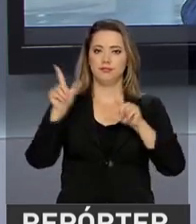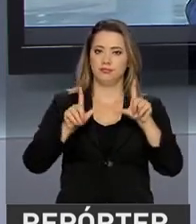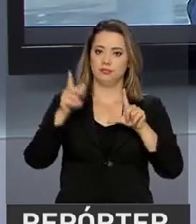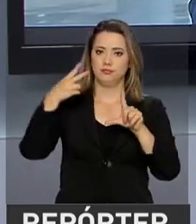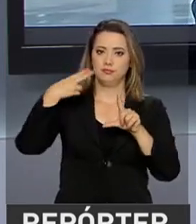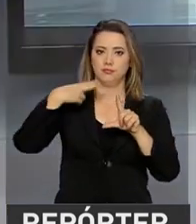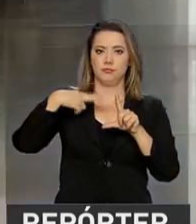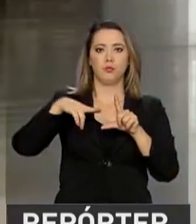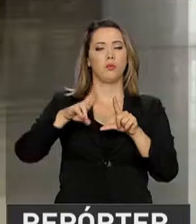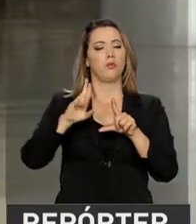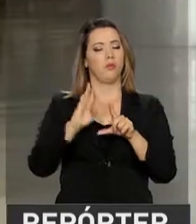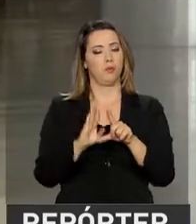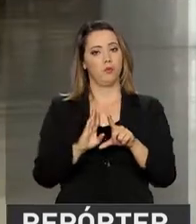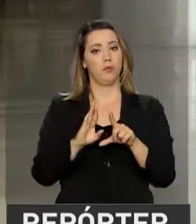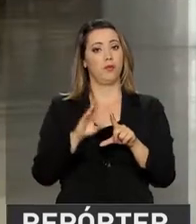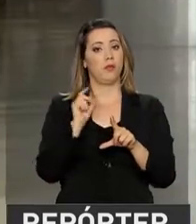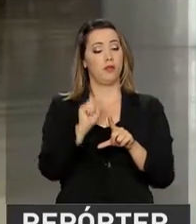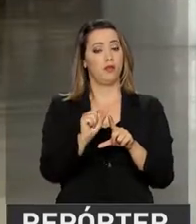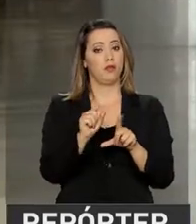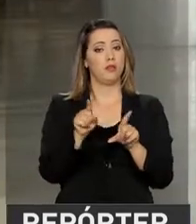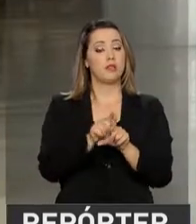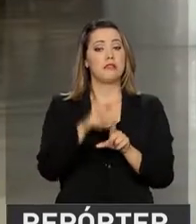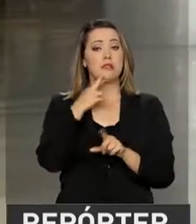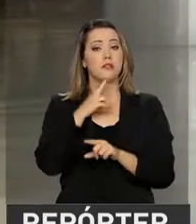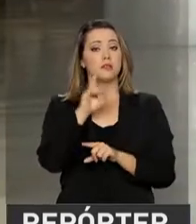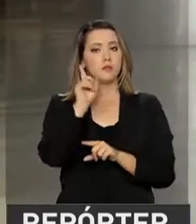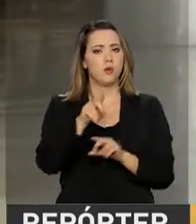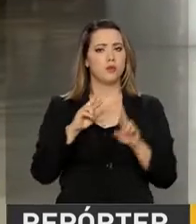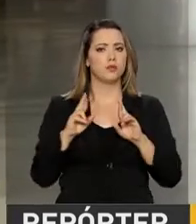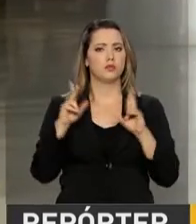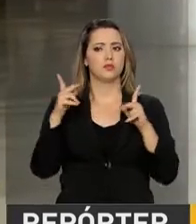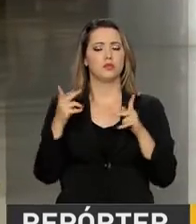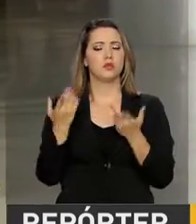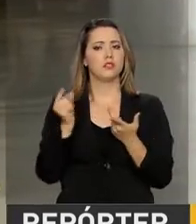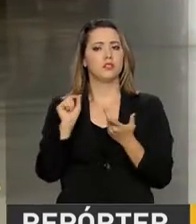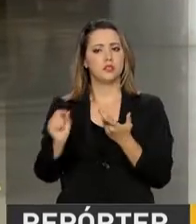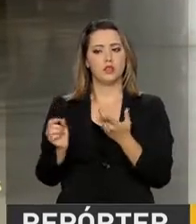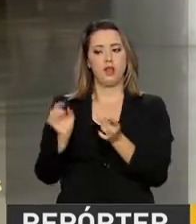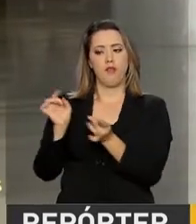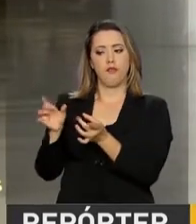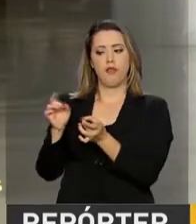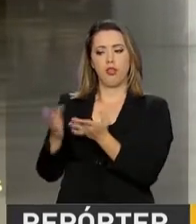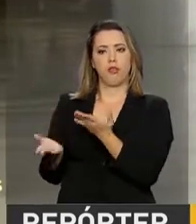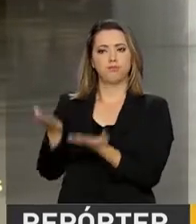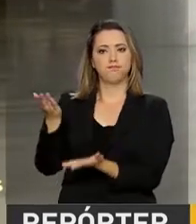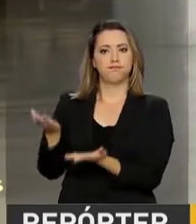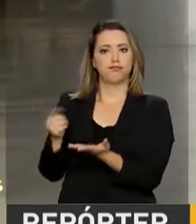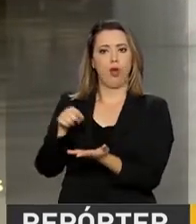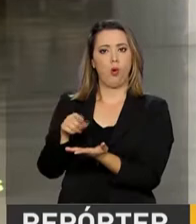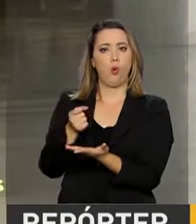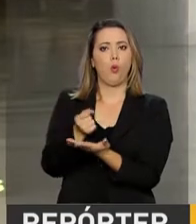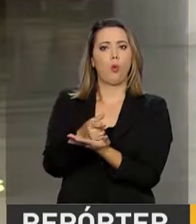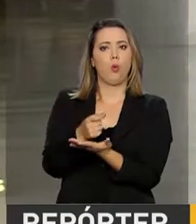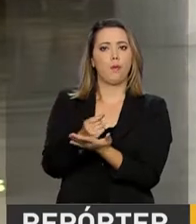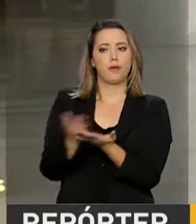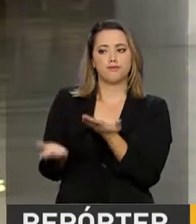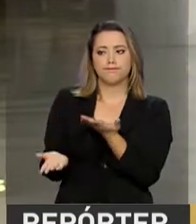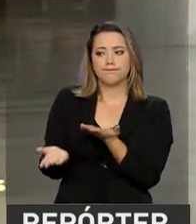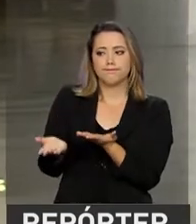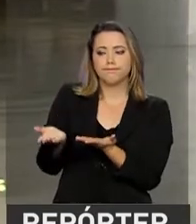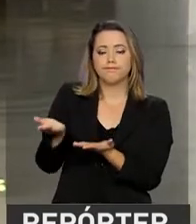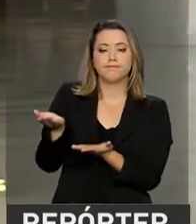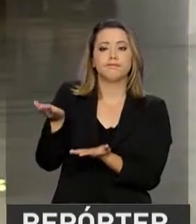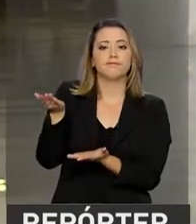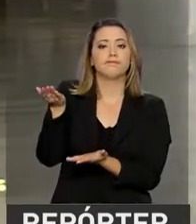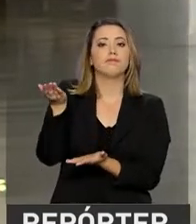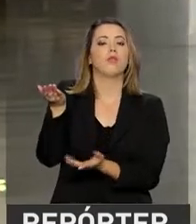nbr olha o roberto este resultado foi a diferença do que o brasil vendeu e comprou do exterior na semana